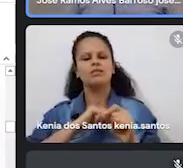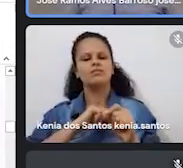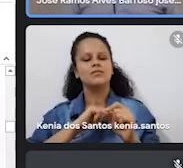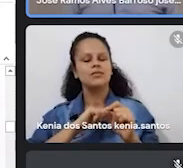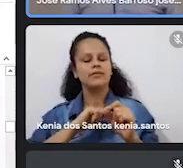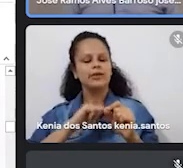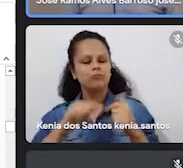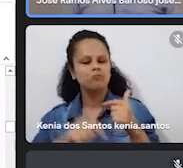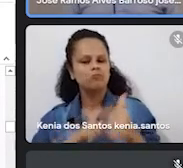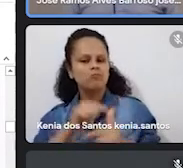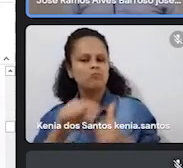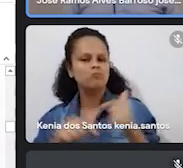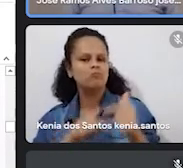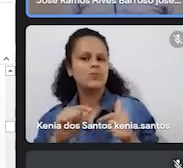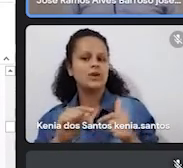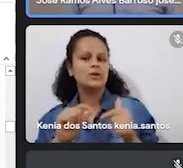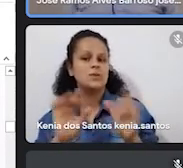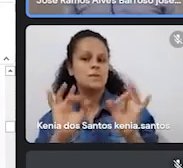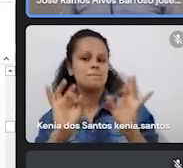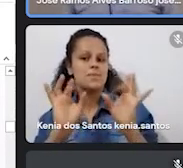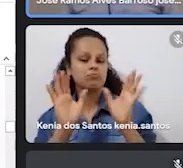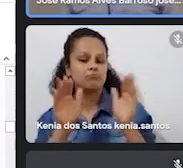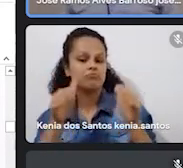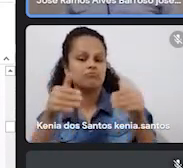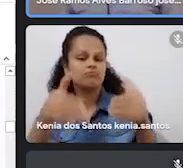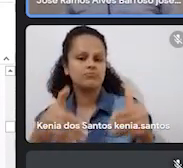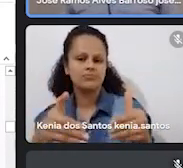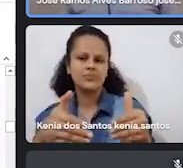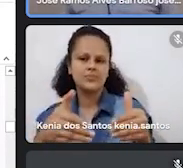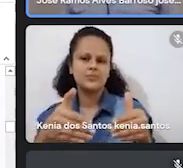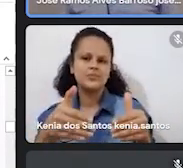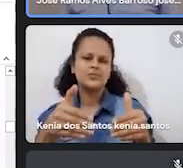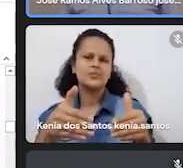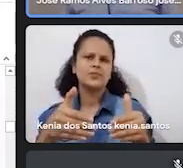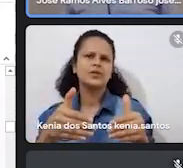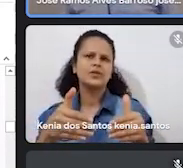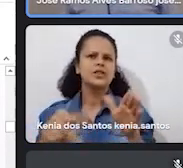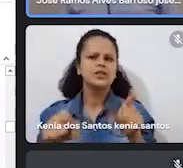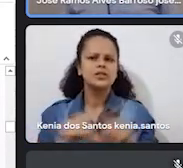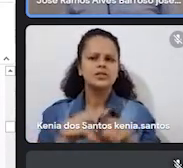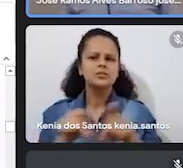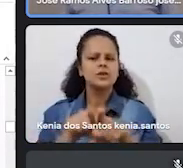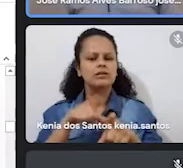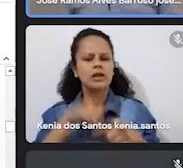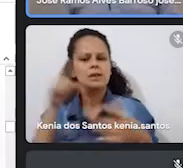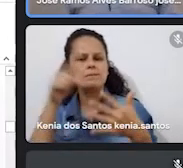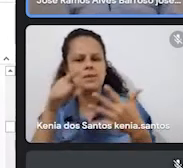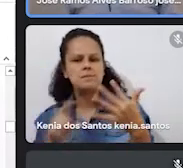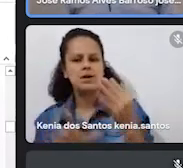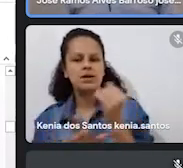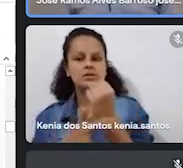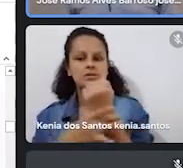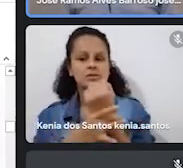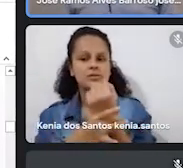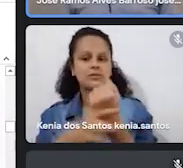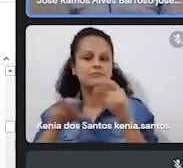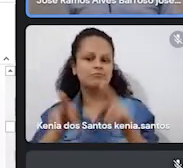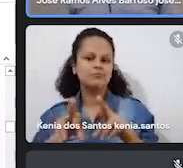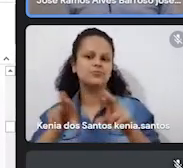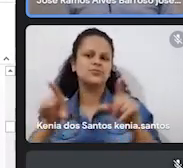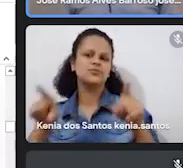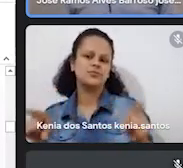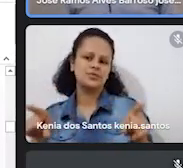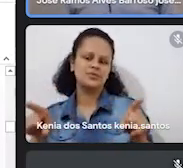específico. As condições de segurança são bem diferentes.